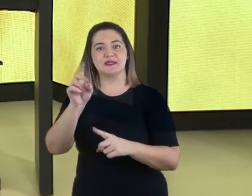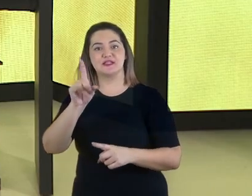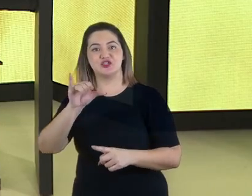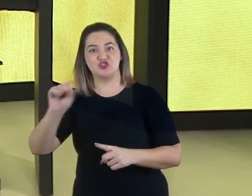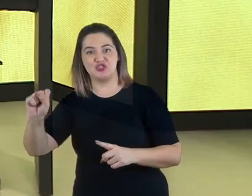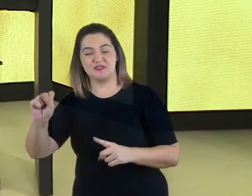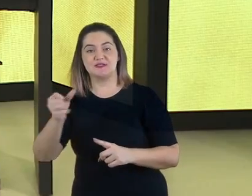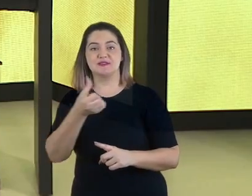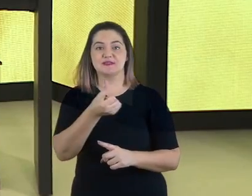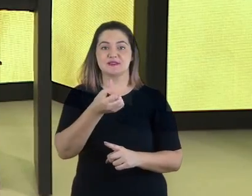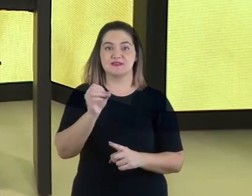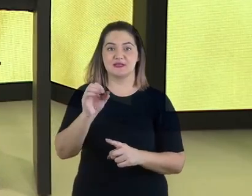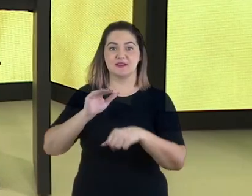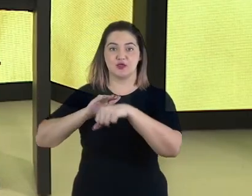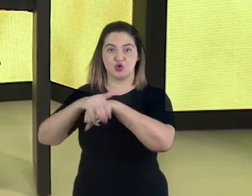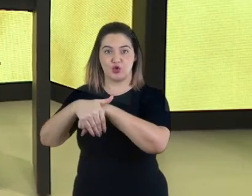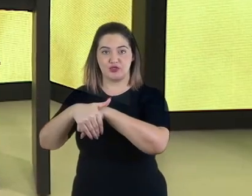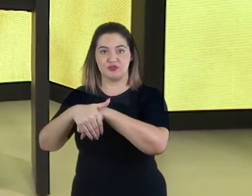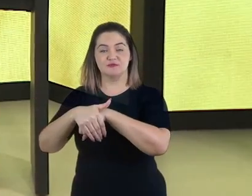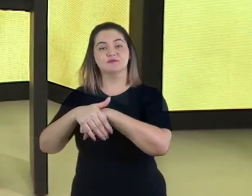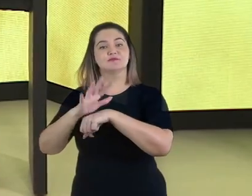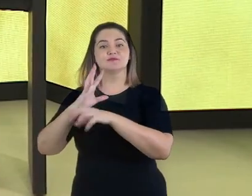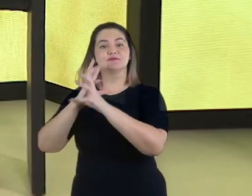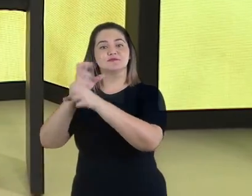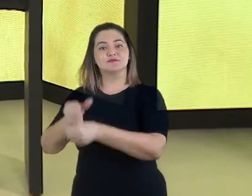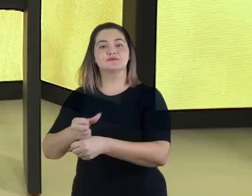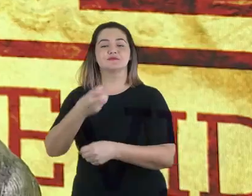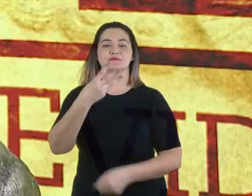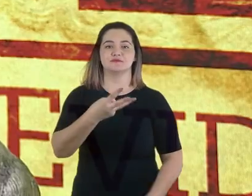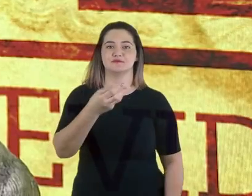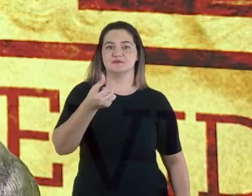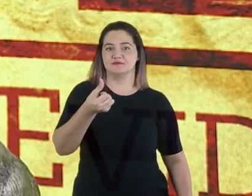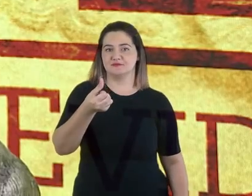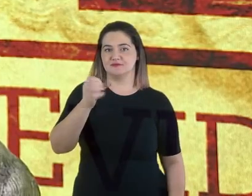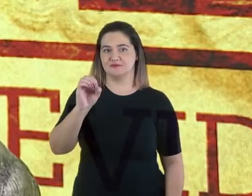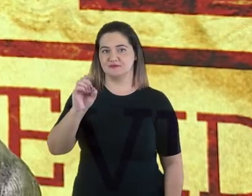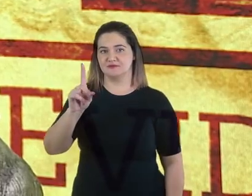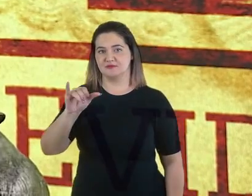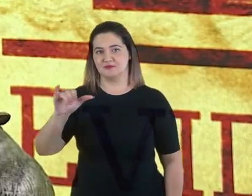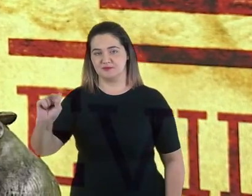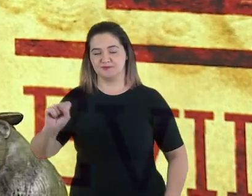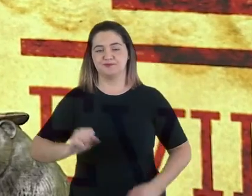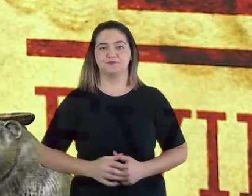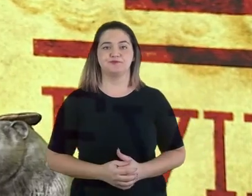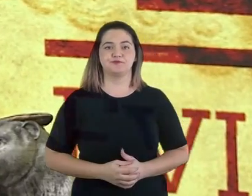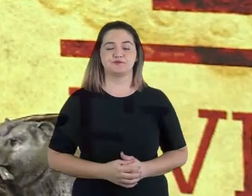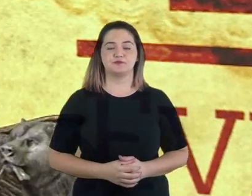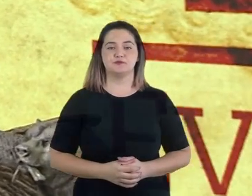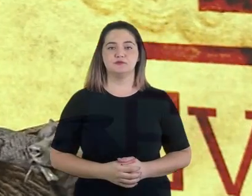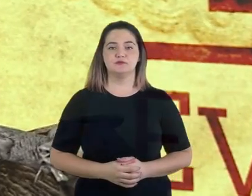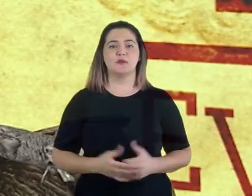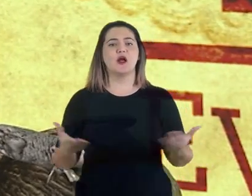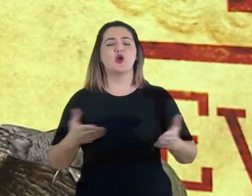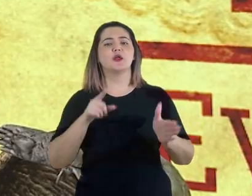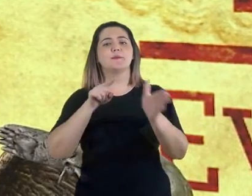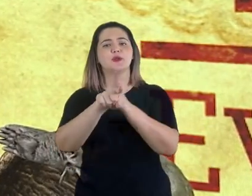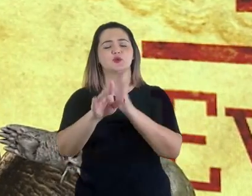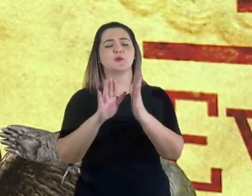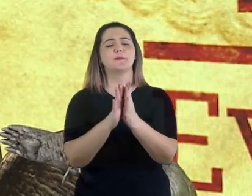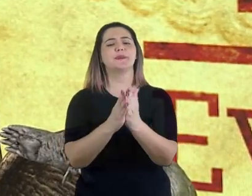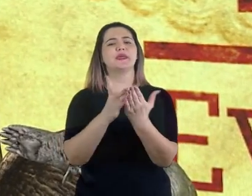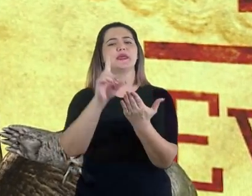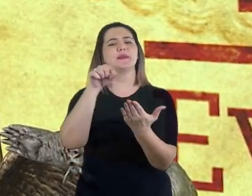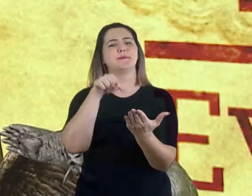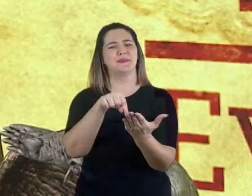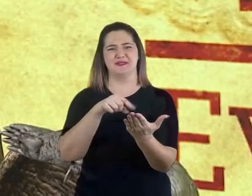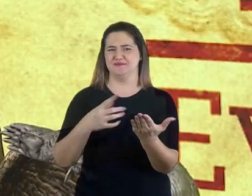um total de 360 dias. Agora a pergunta que a gente faz é, e biblicamente? Será que nós